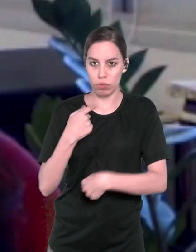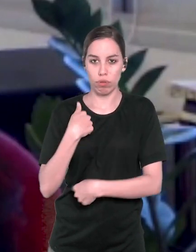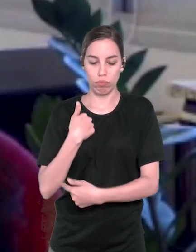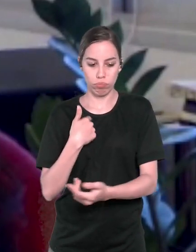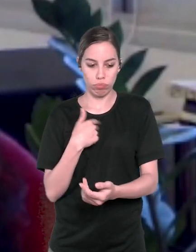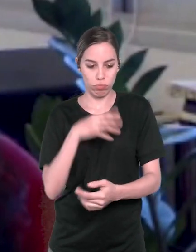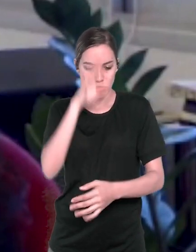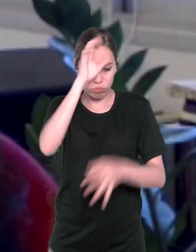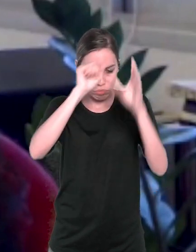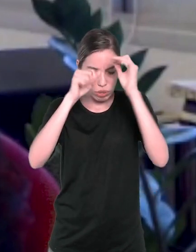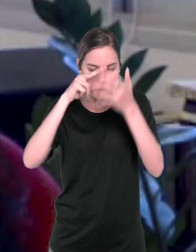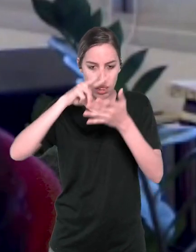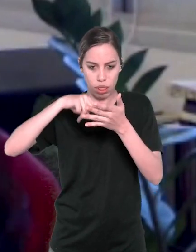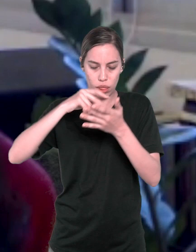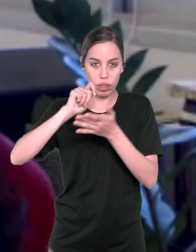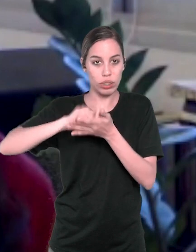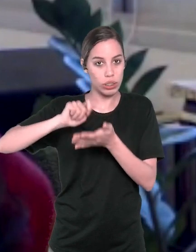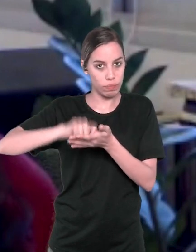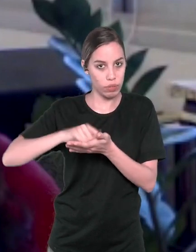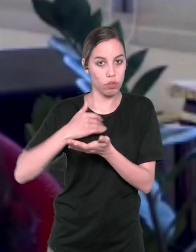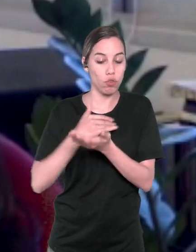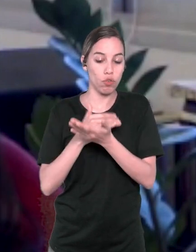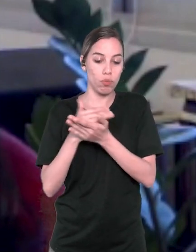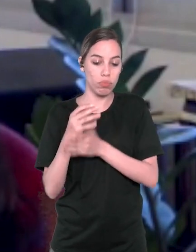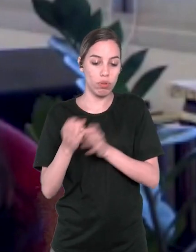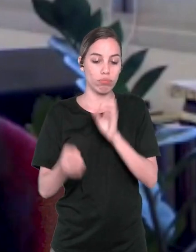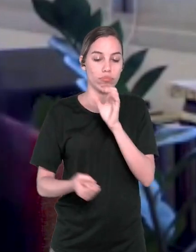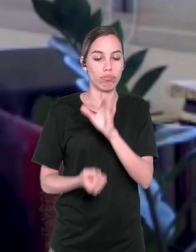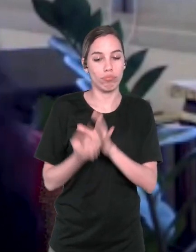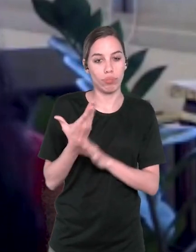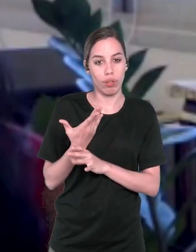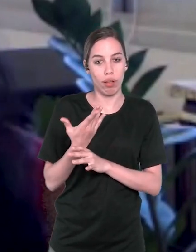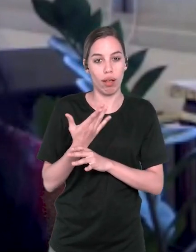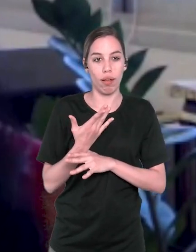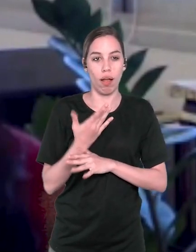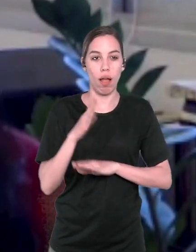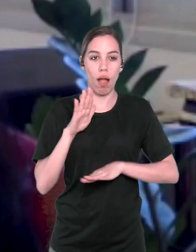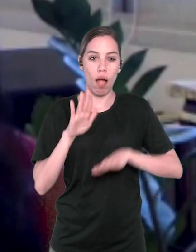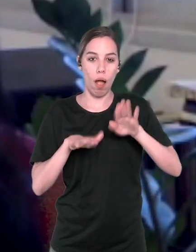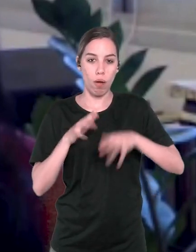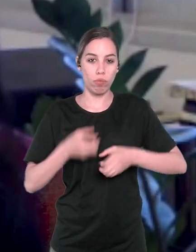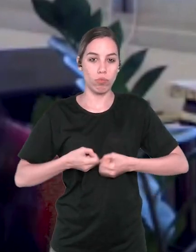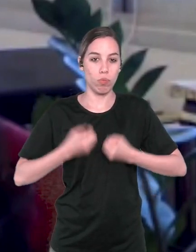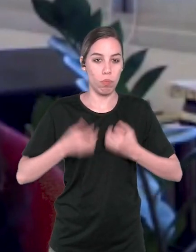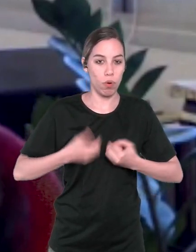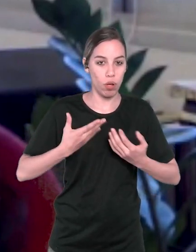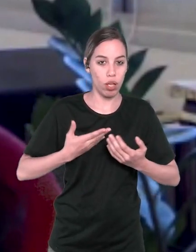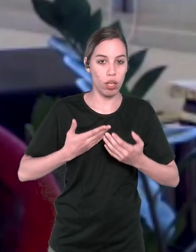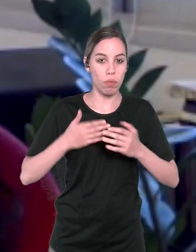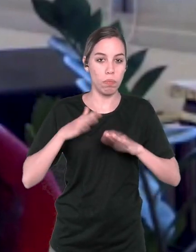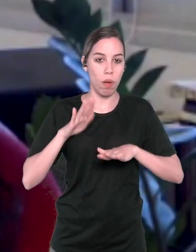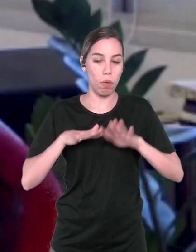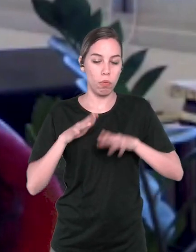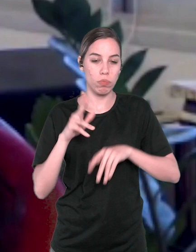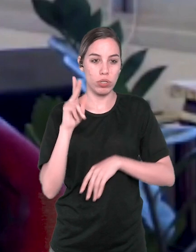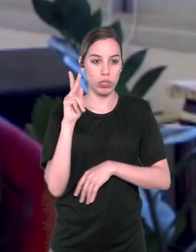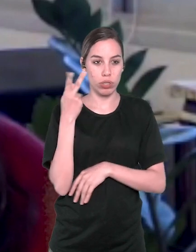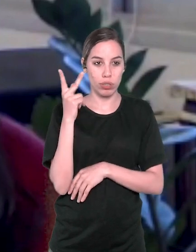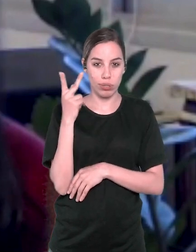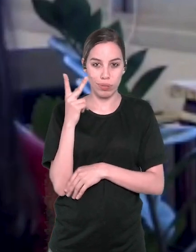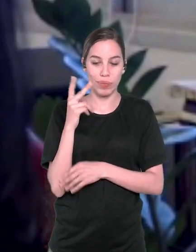eu já comecei a compor alguns poemas, algumas